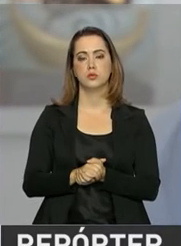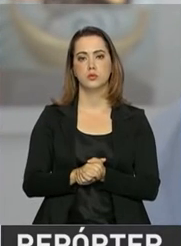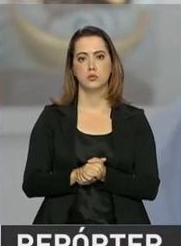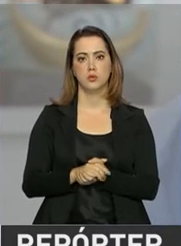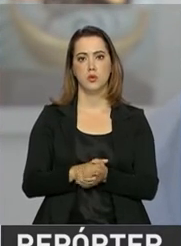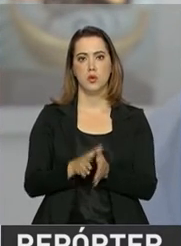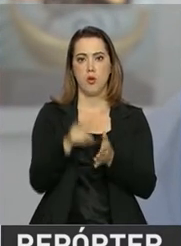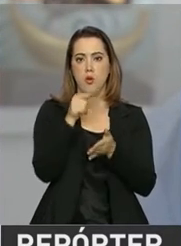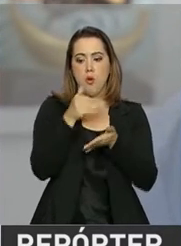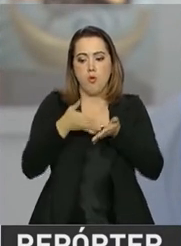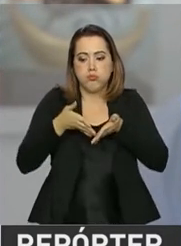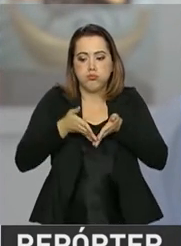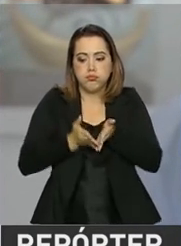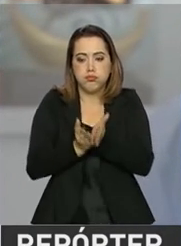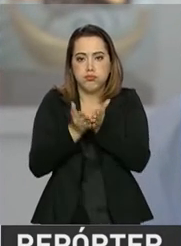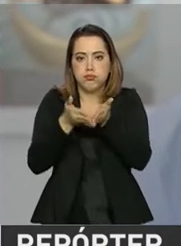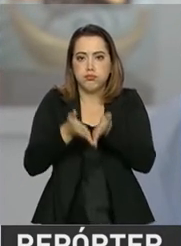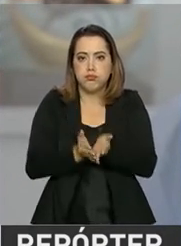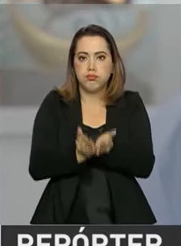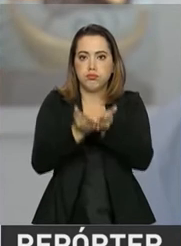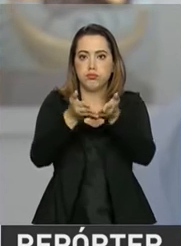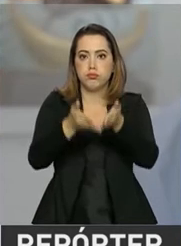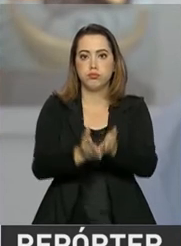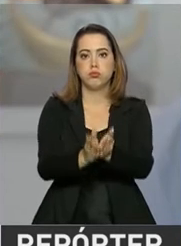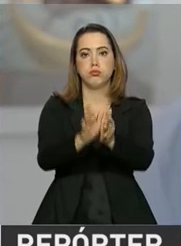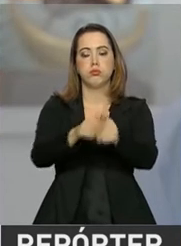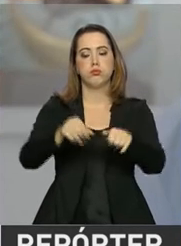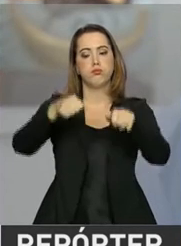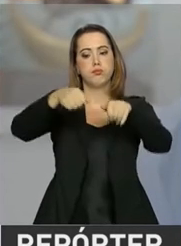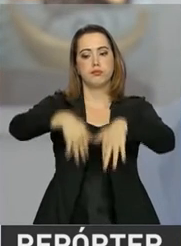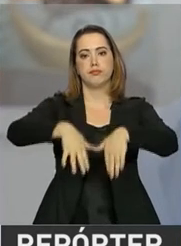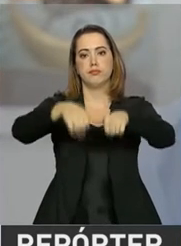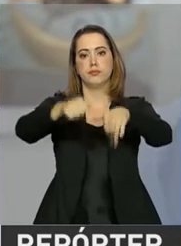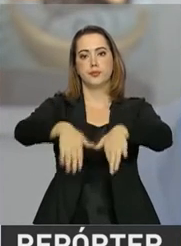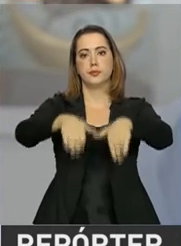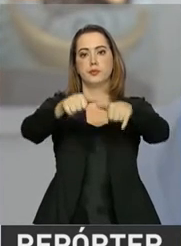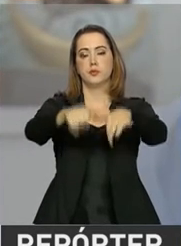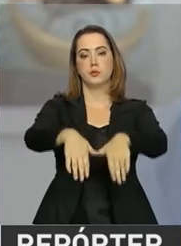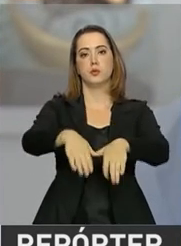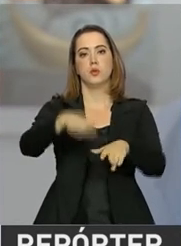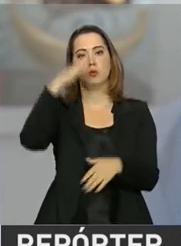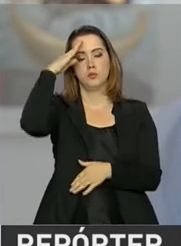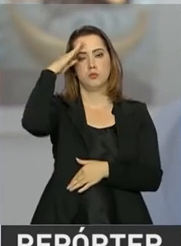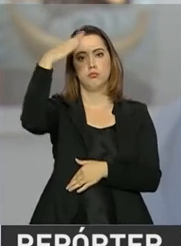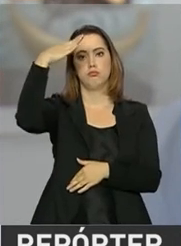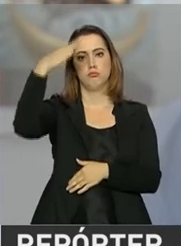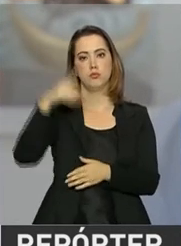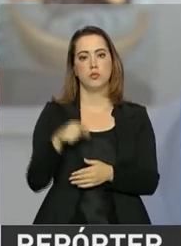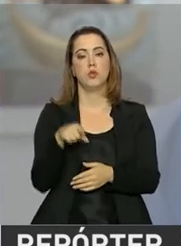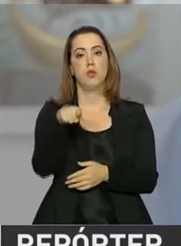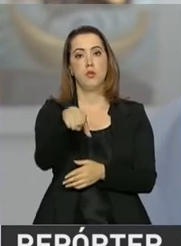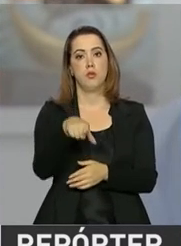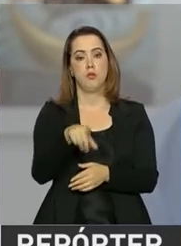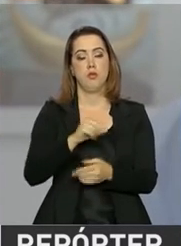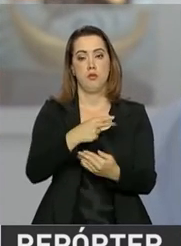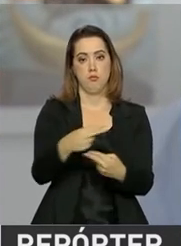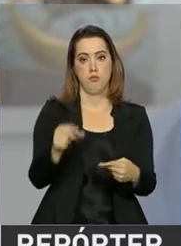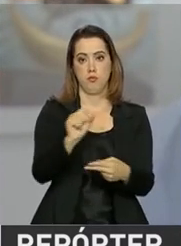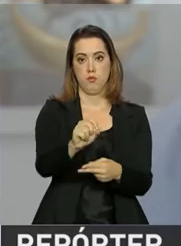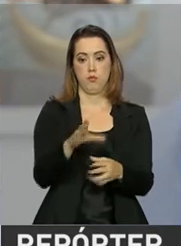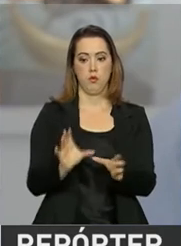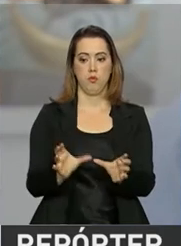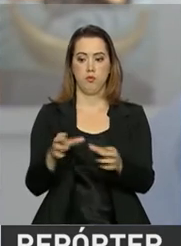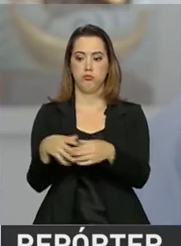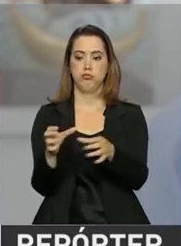o navio de apoio logístico aos batalhões brasileiros no Haiti, navio de apoio logístico. Então esses navios,